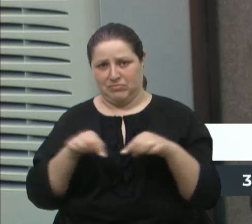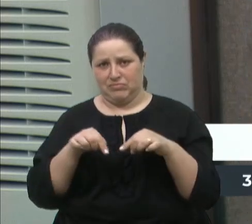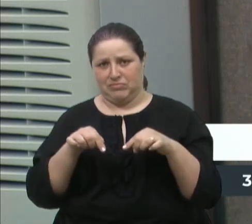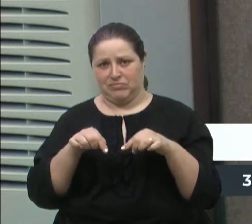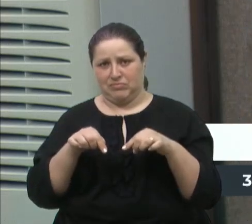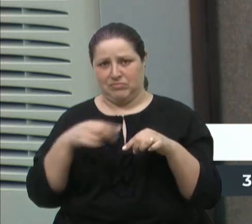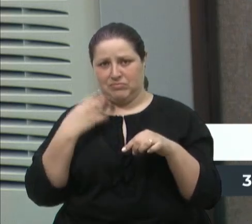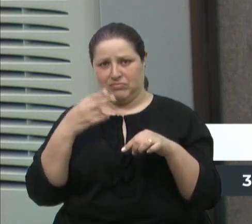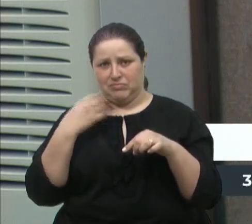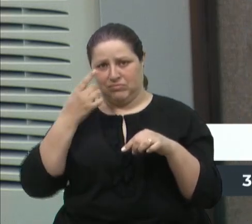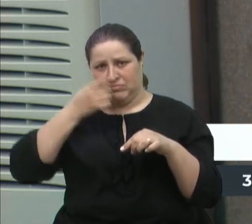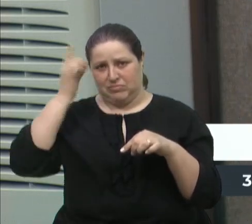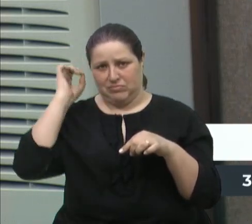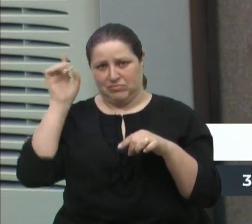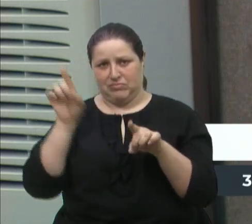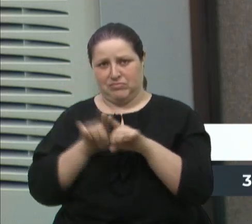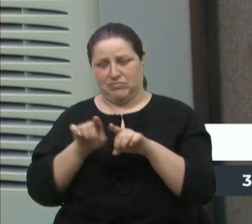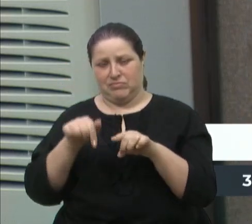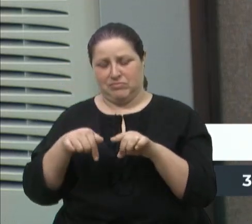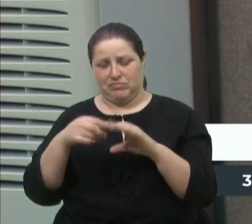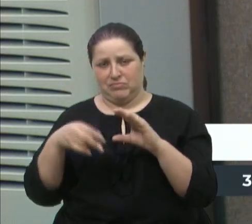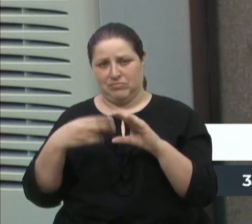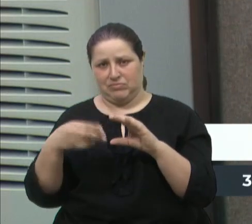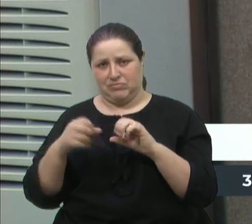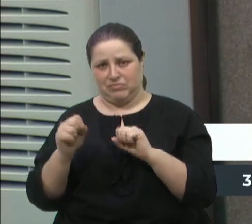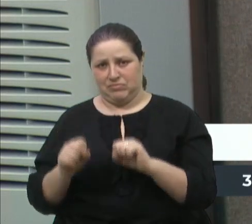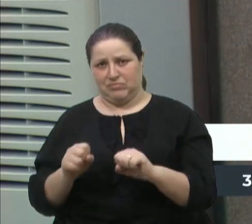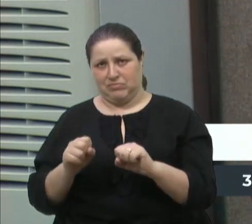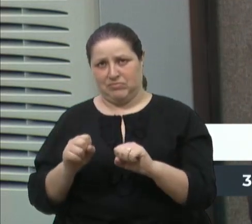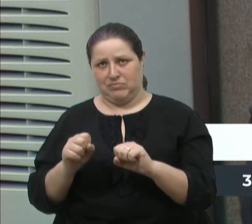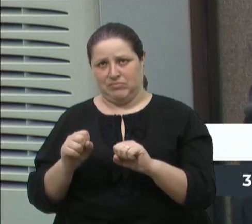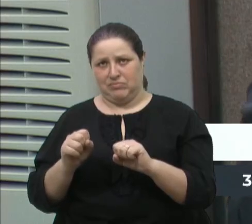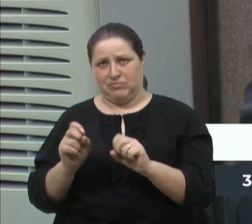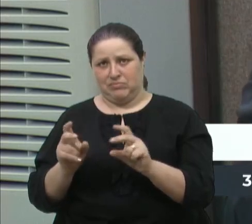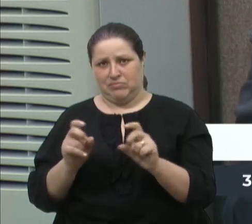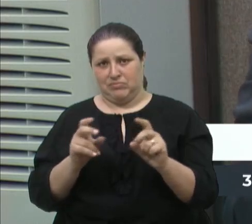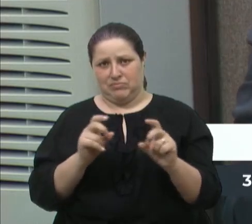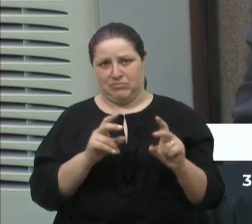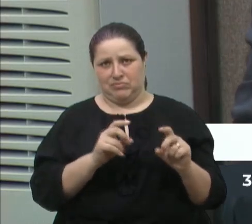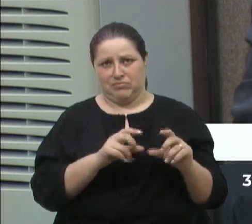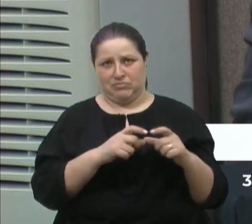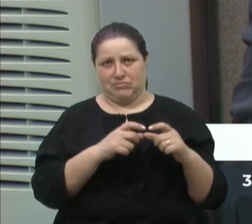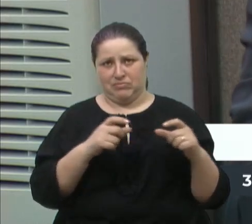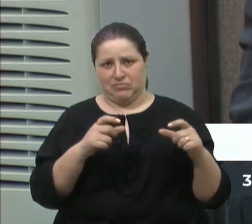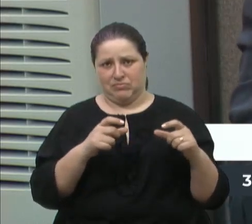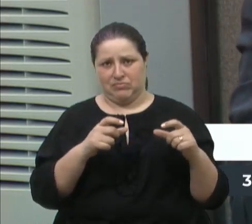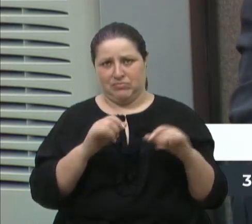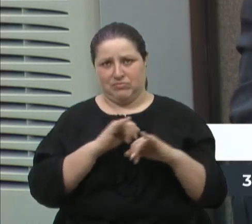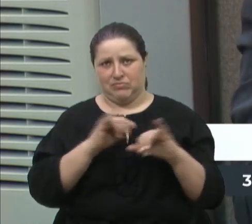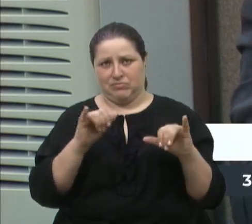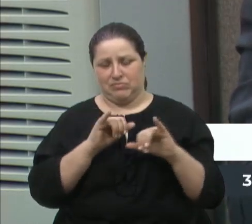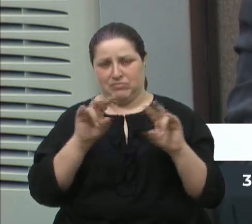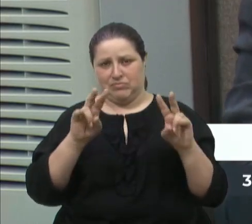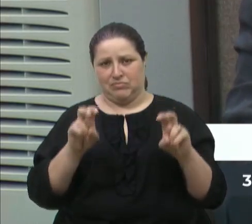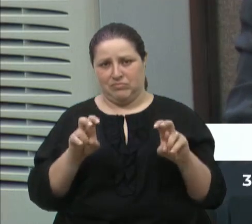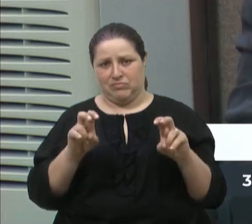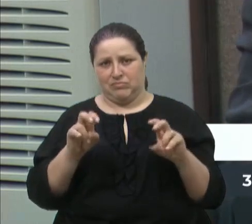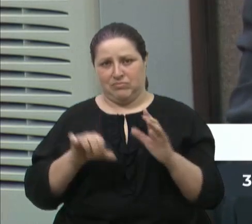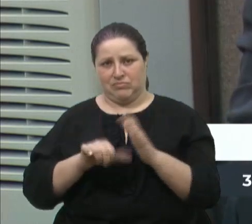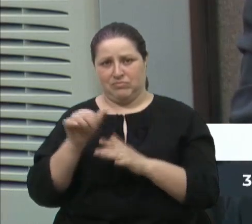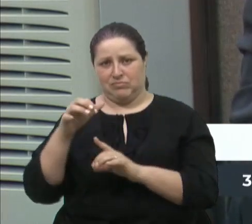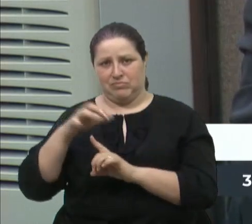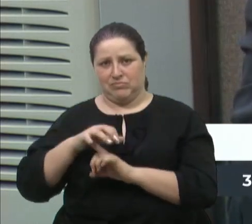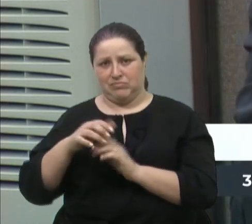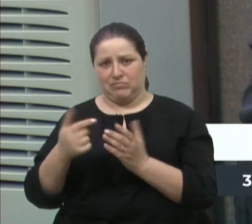gabinete desse vereador ou aqui da Câmara de Vereadores também, que estará disponibilizada essa informação da primeira feira do livro